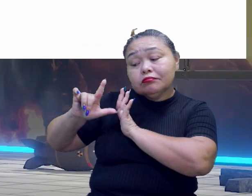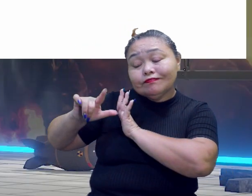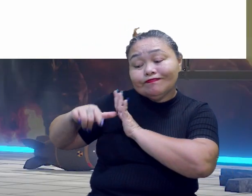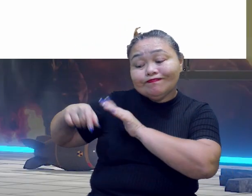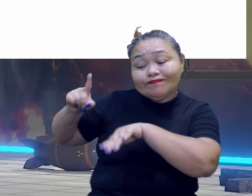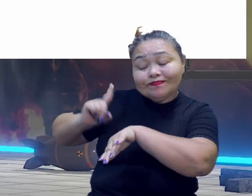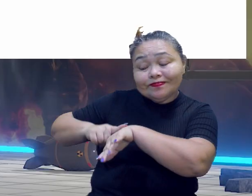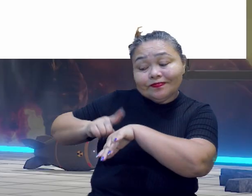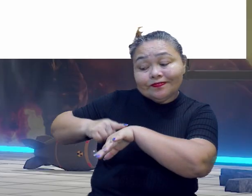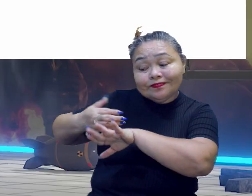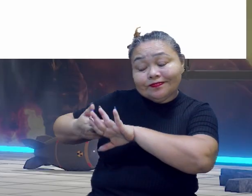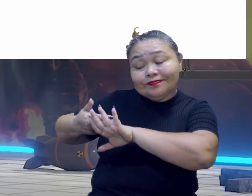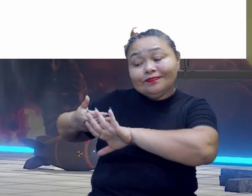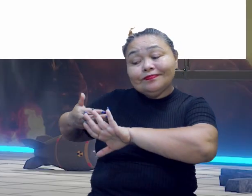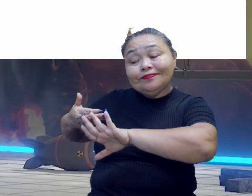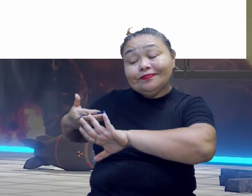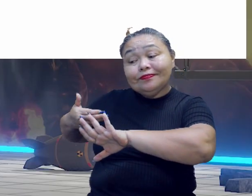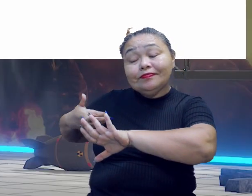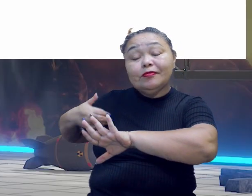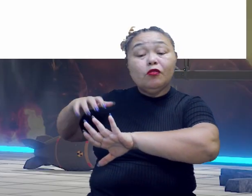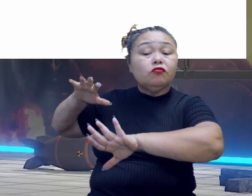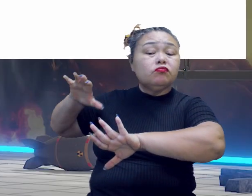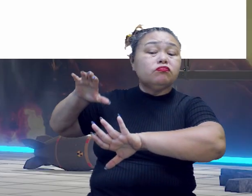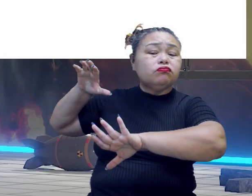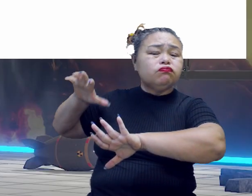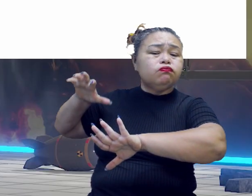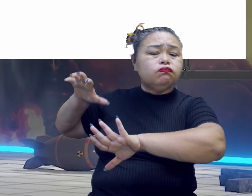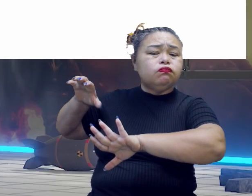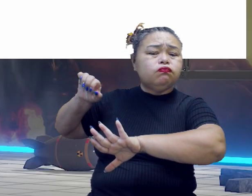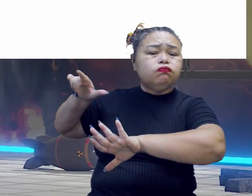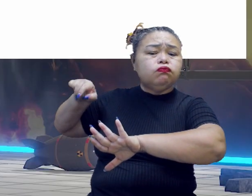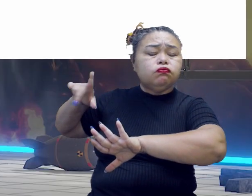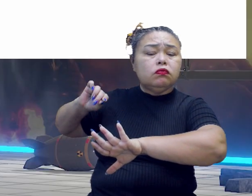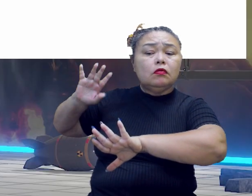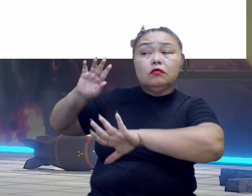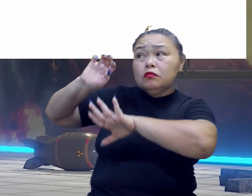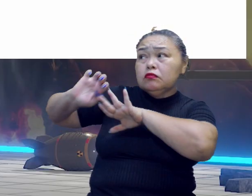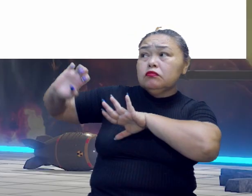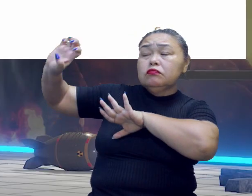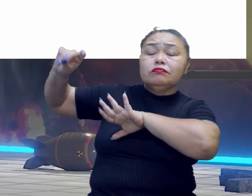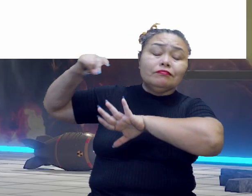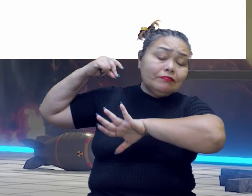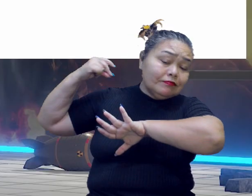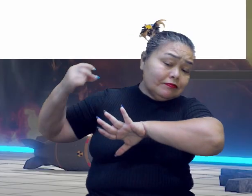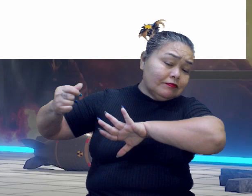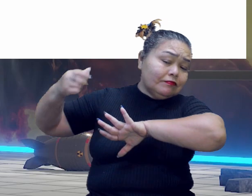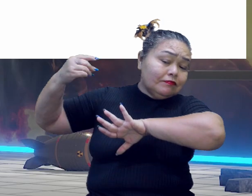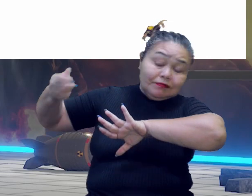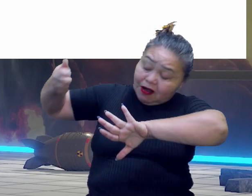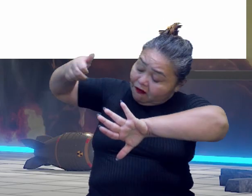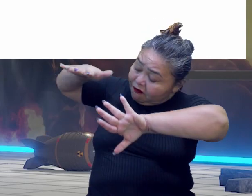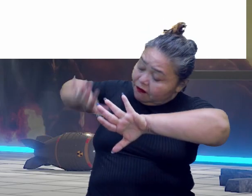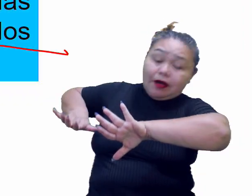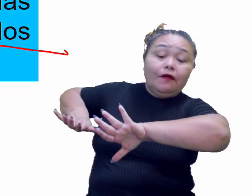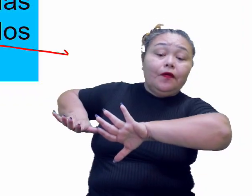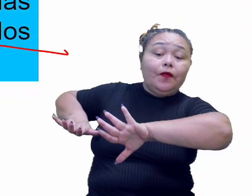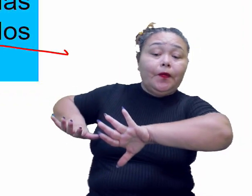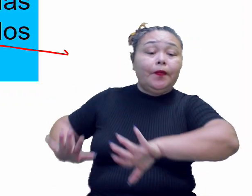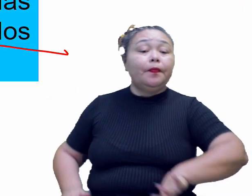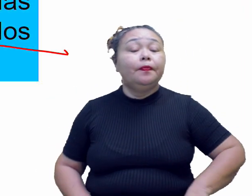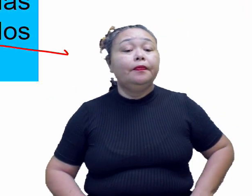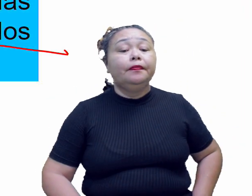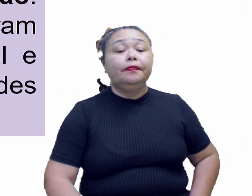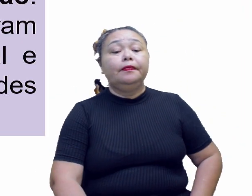tempo porque ela ficou dominada por povos europeus por muito tempo. Na tela.